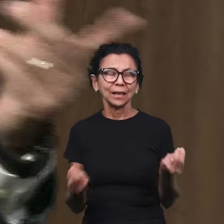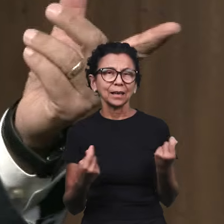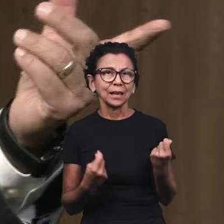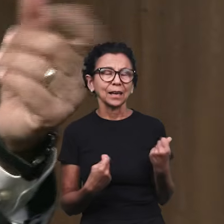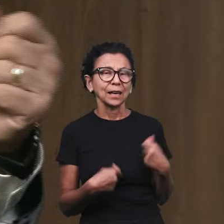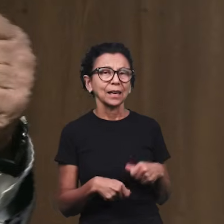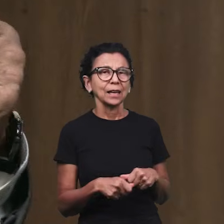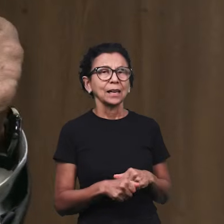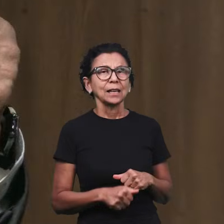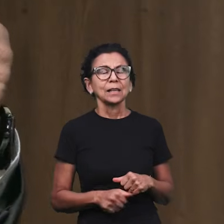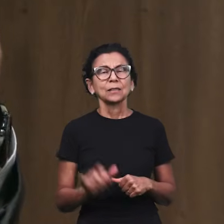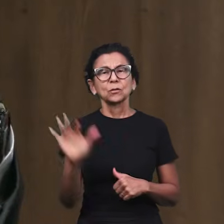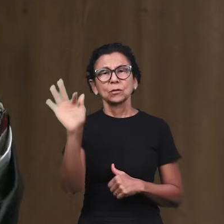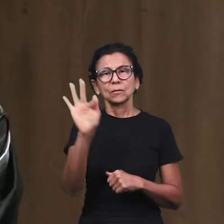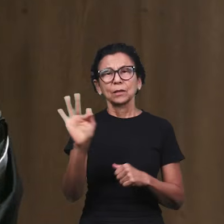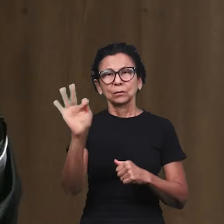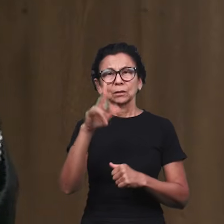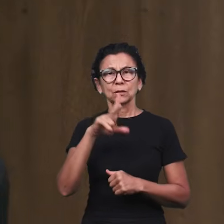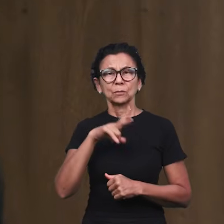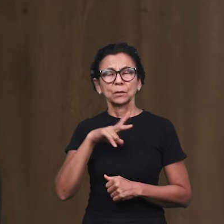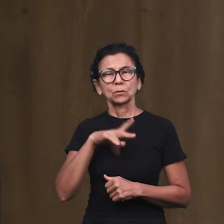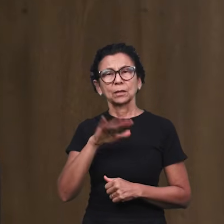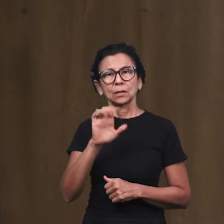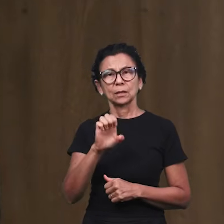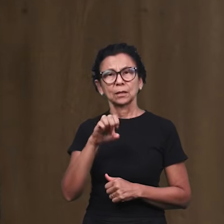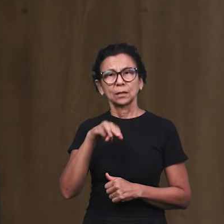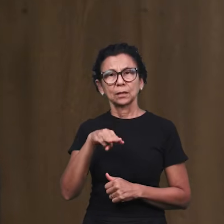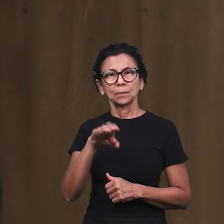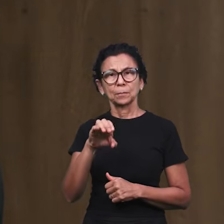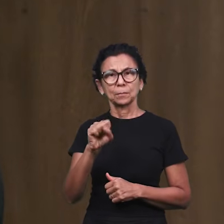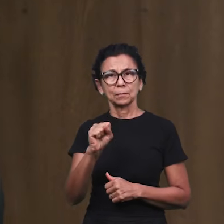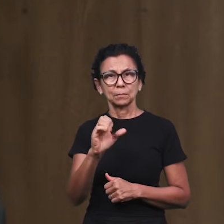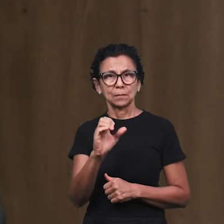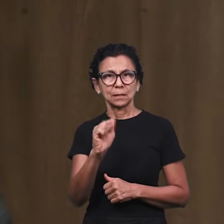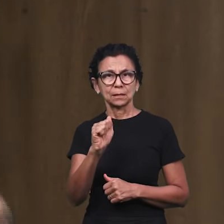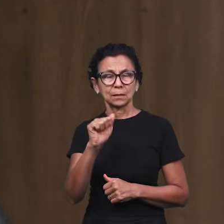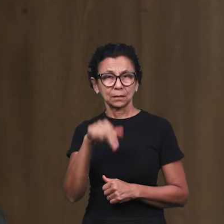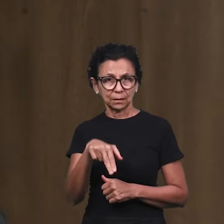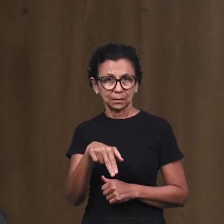a EMESCAN, né? E eu,